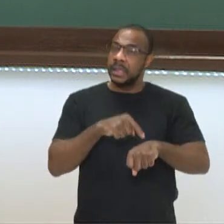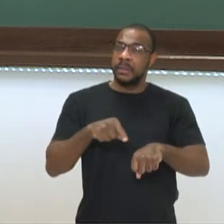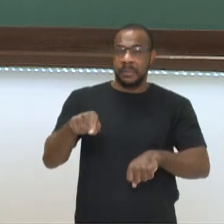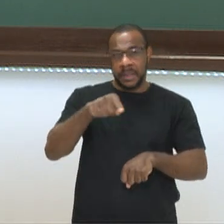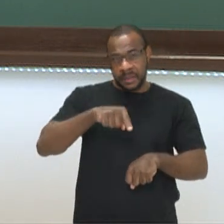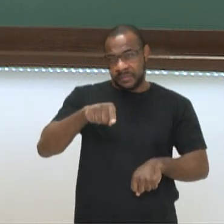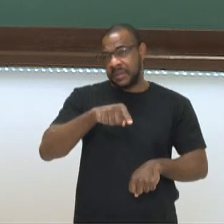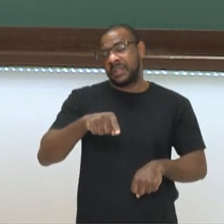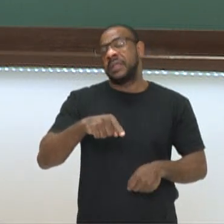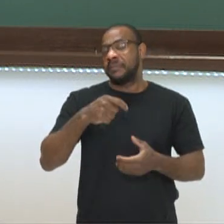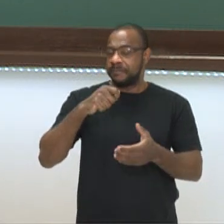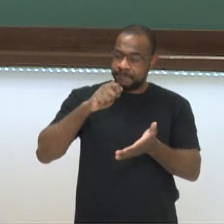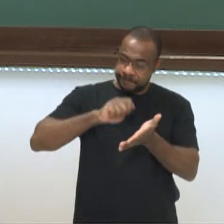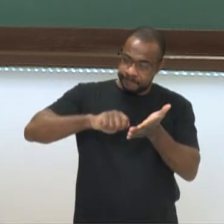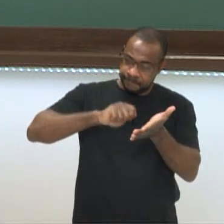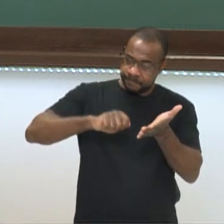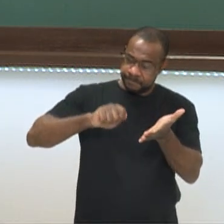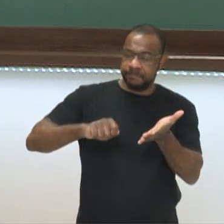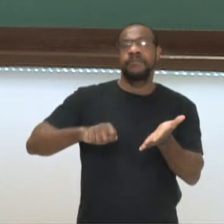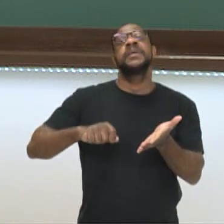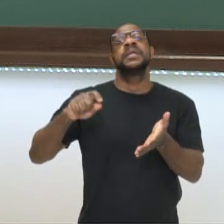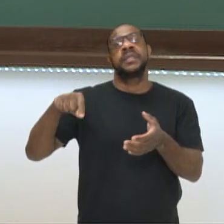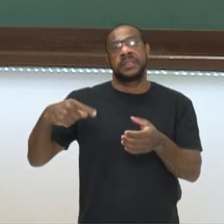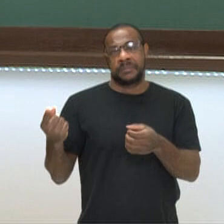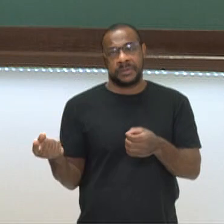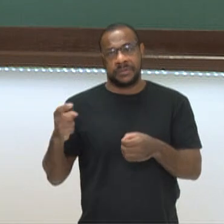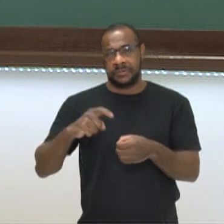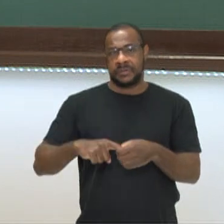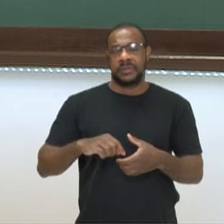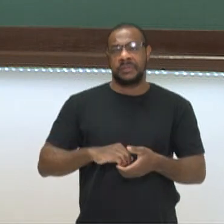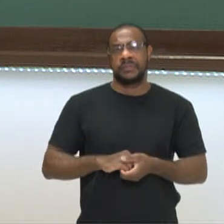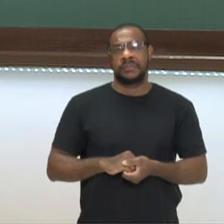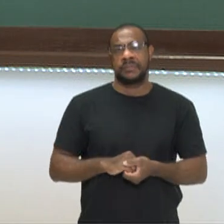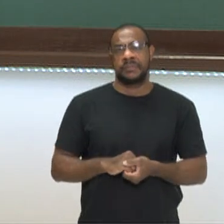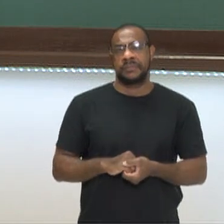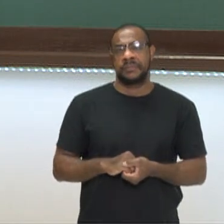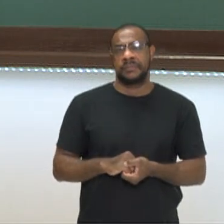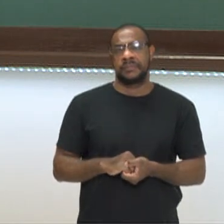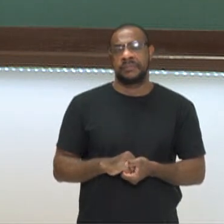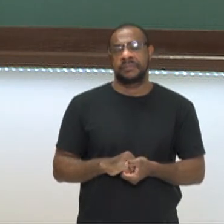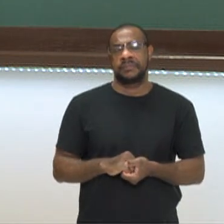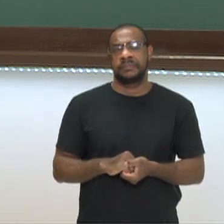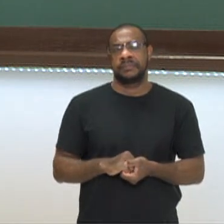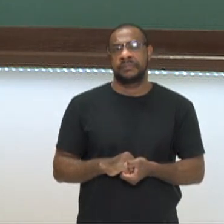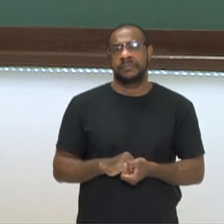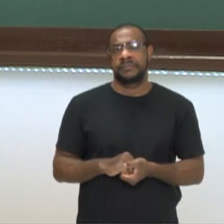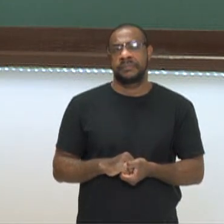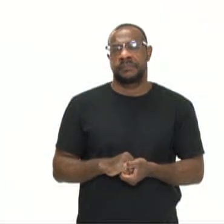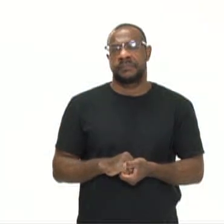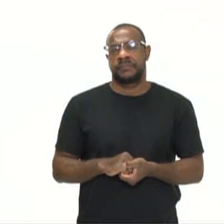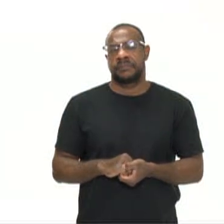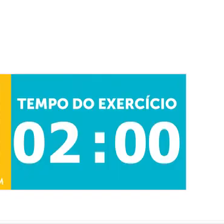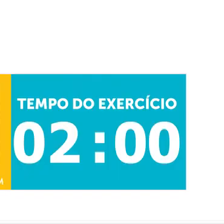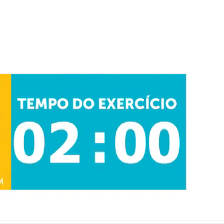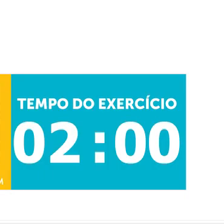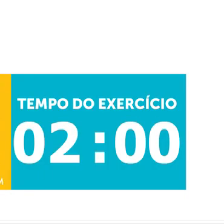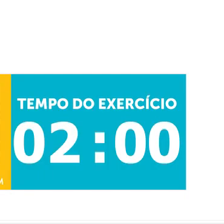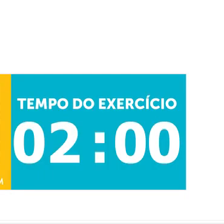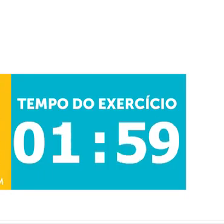vocês exercitarem, fazer essa atividade e já voltamos com mais Aula Paraná!